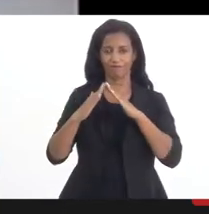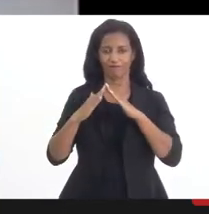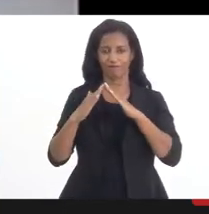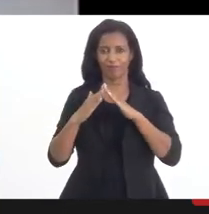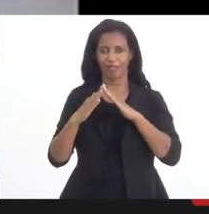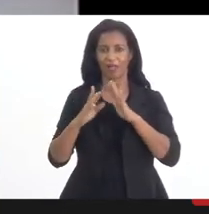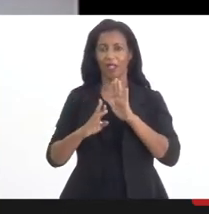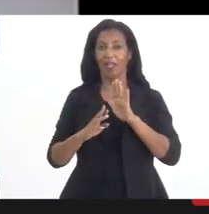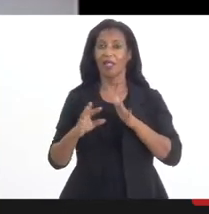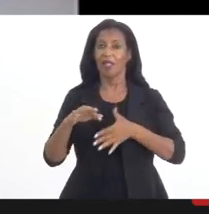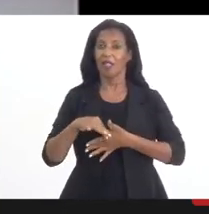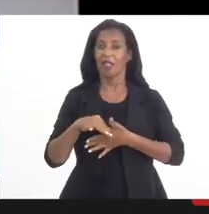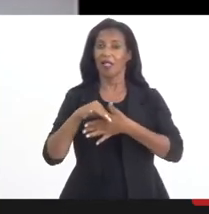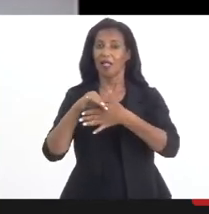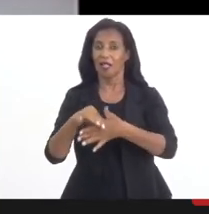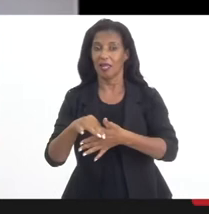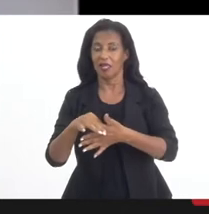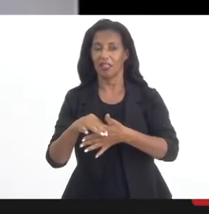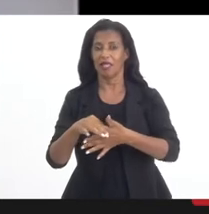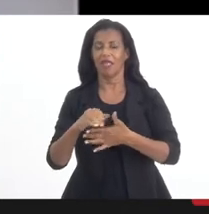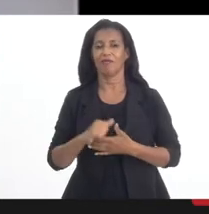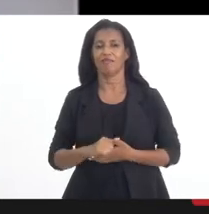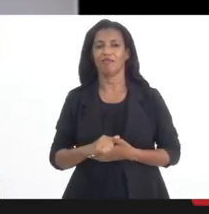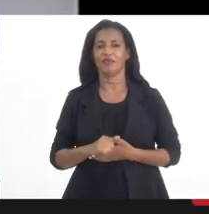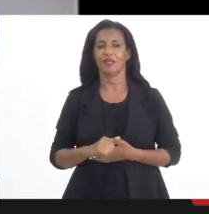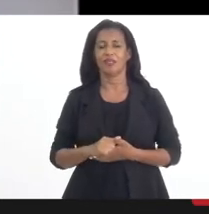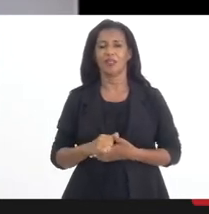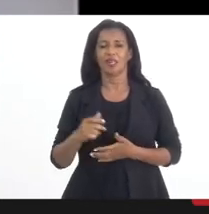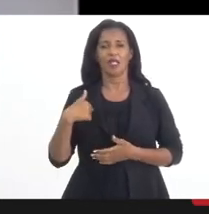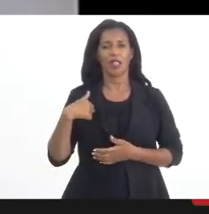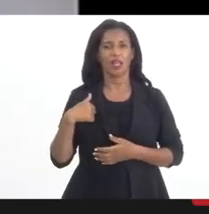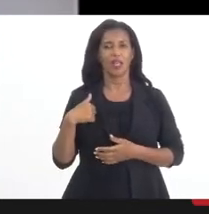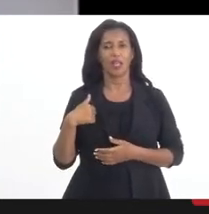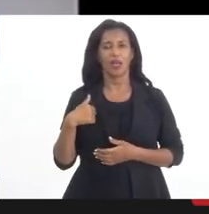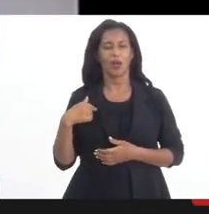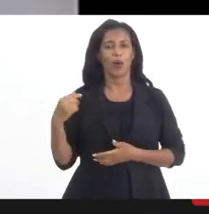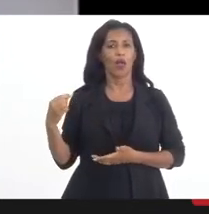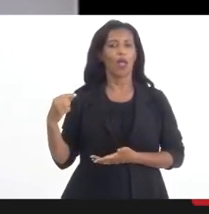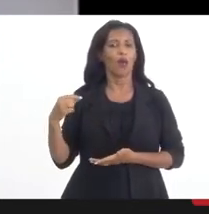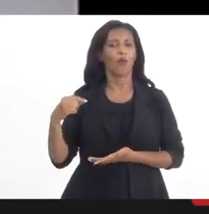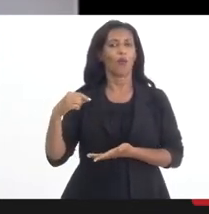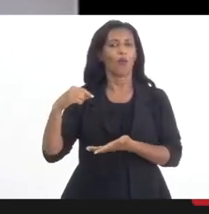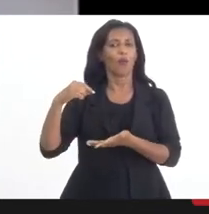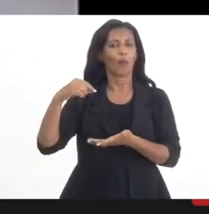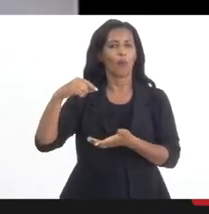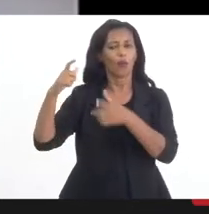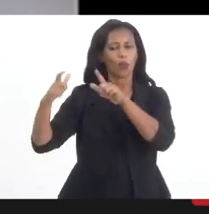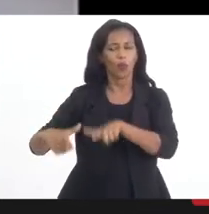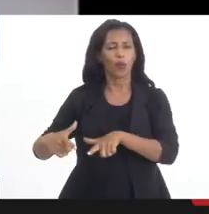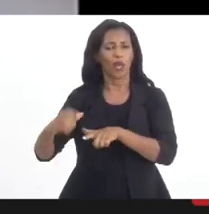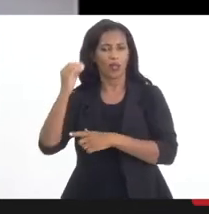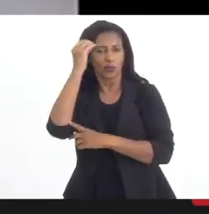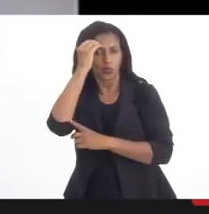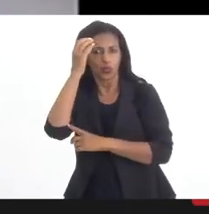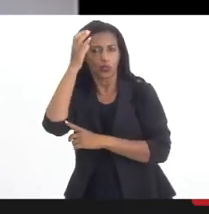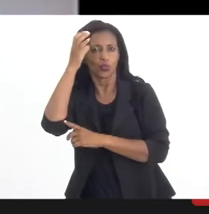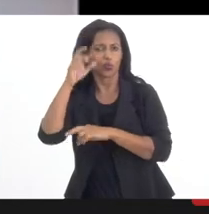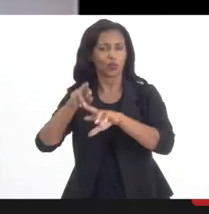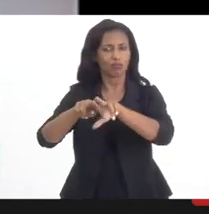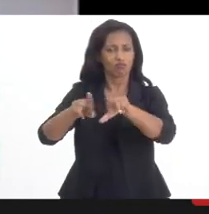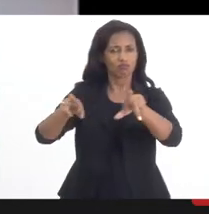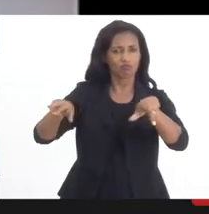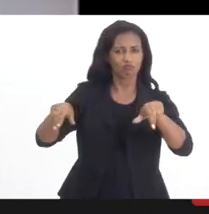liderança social, fundadora do Instituto Territórios Diversos, que é um ponto de cultura que atende jovens na região de Sepetiba, Eu me